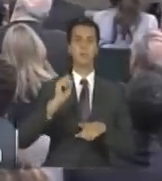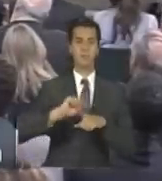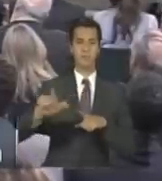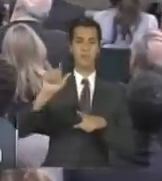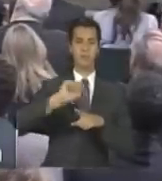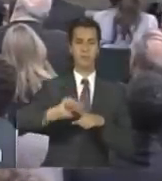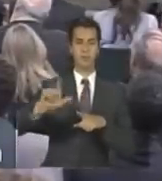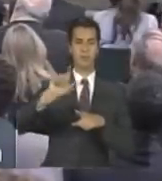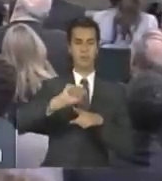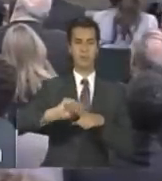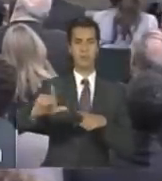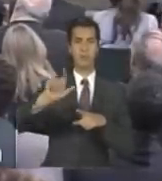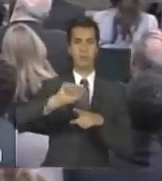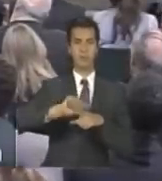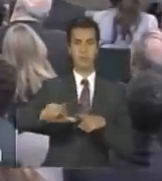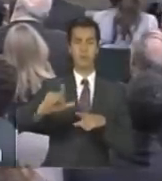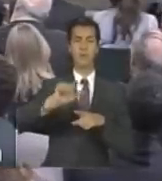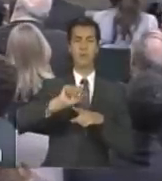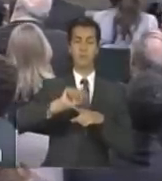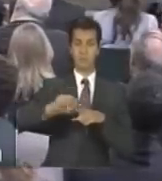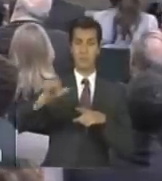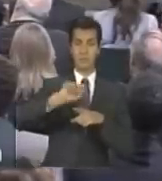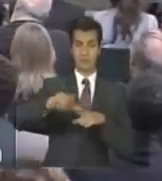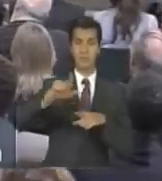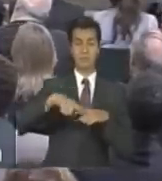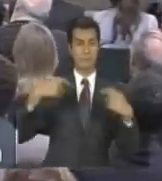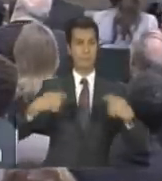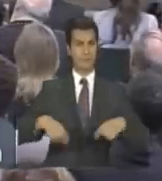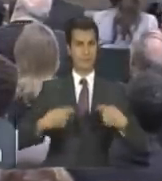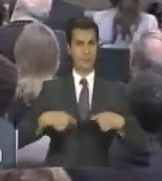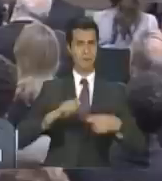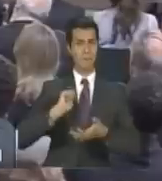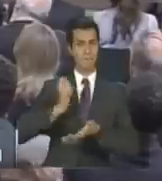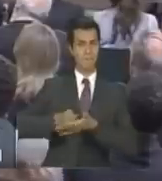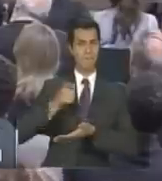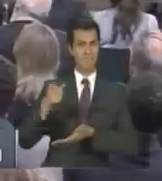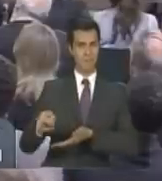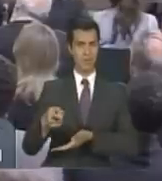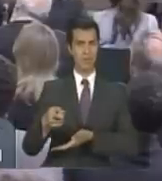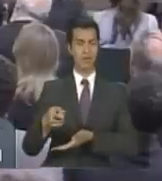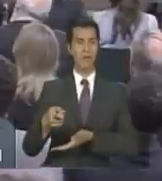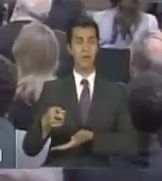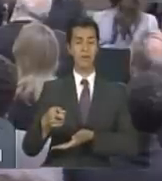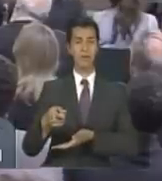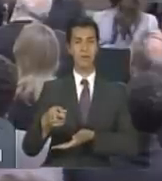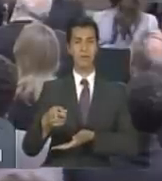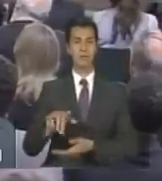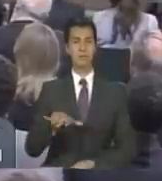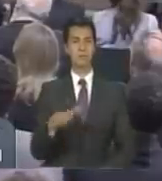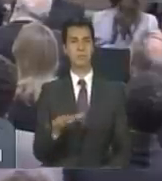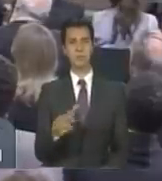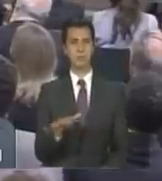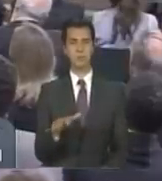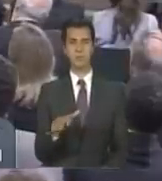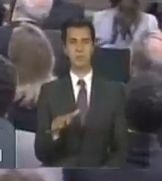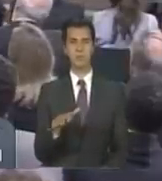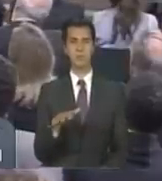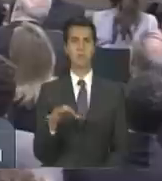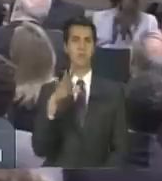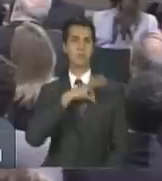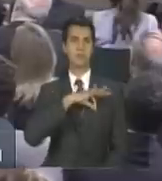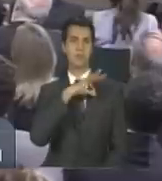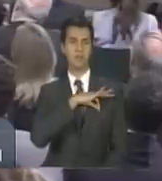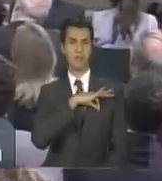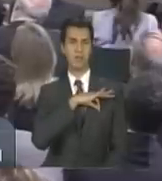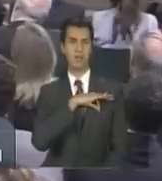sei se é, não, é mensalidade, que teria de ser paga para ela estudar, era mais do que o salário que a mãe e